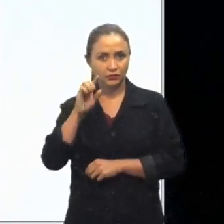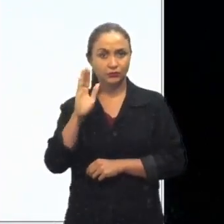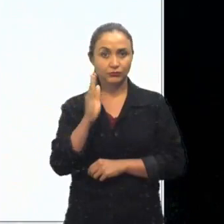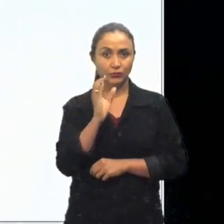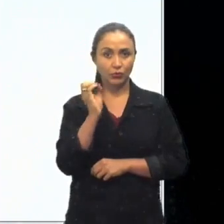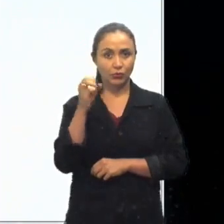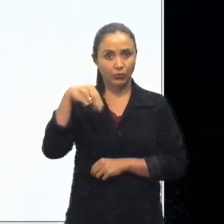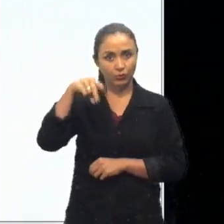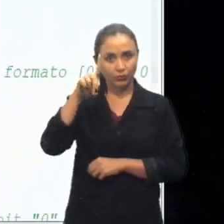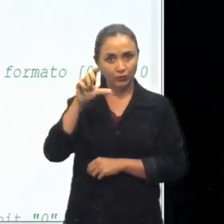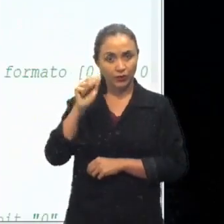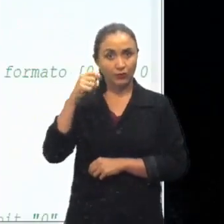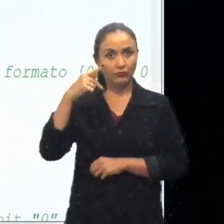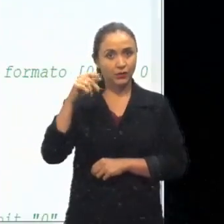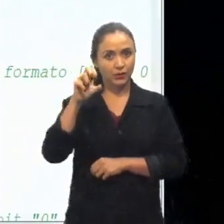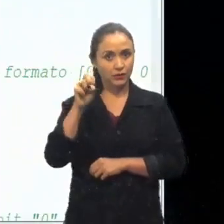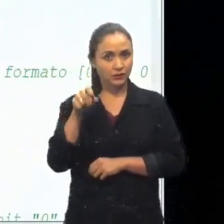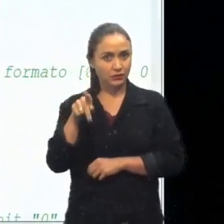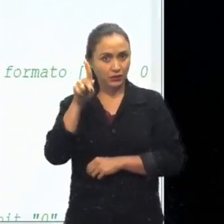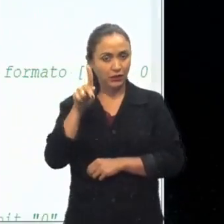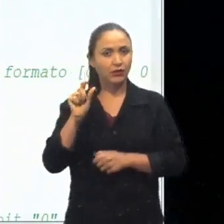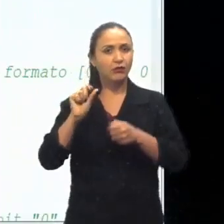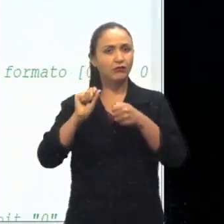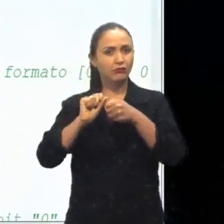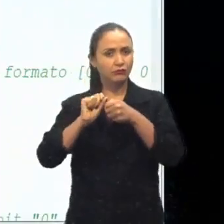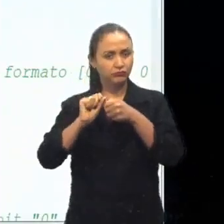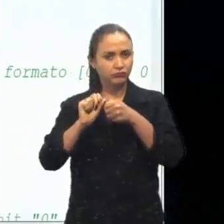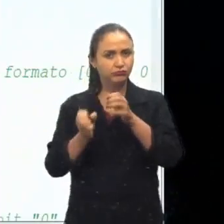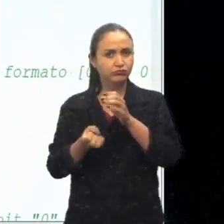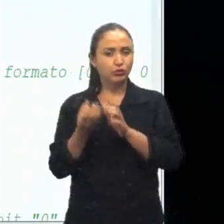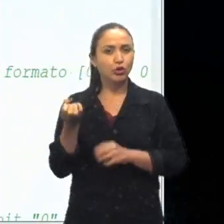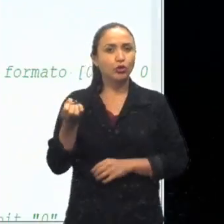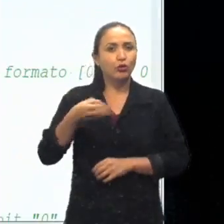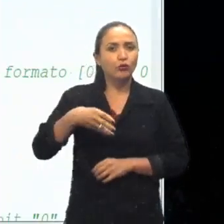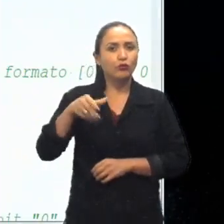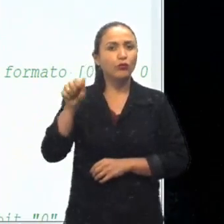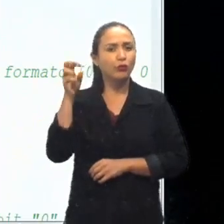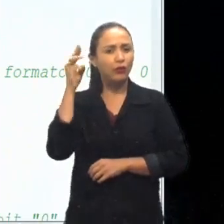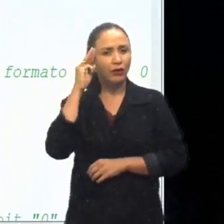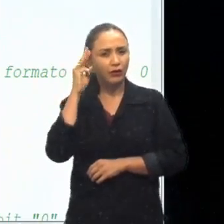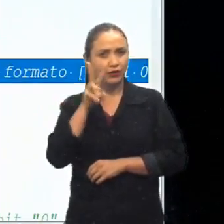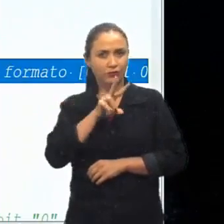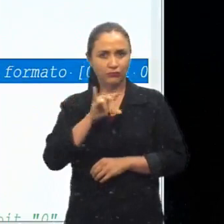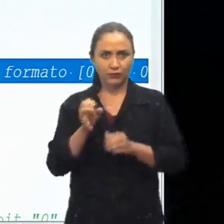arquivo e, igual aconteceu nos outros 2 casos,